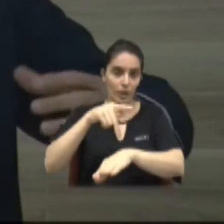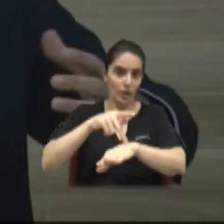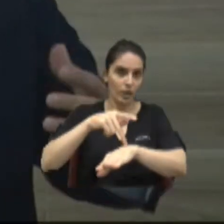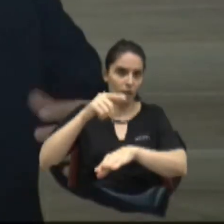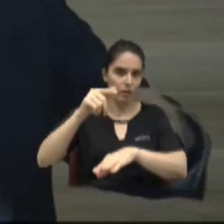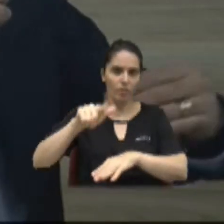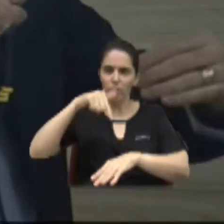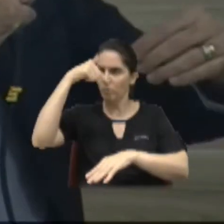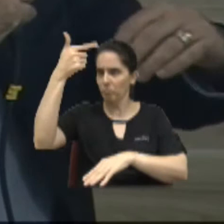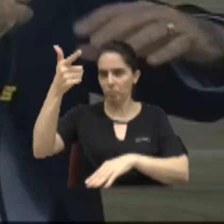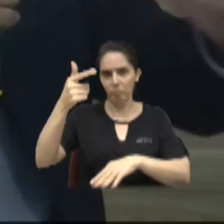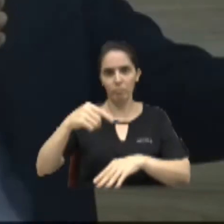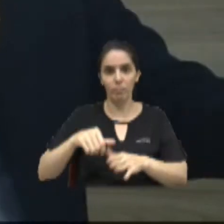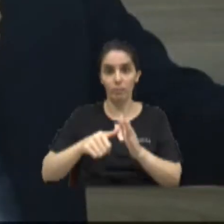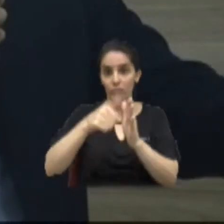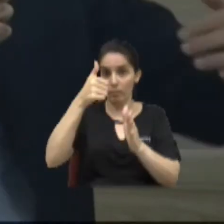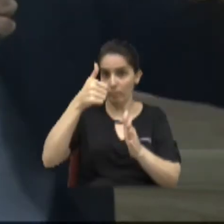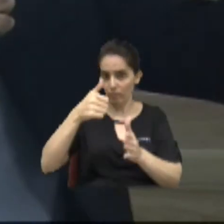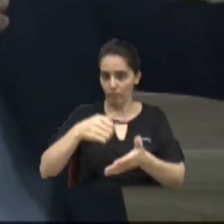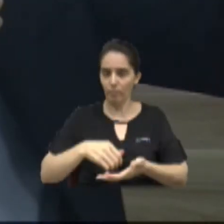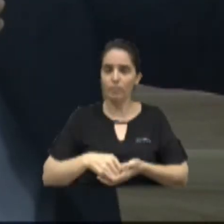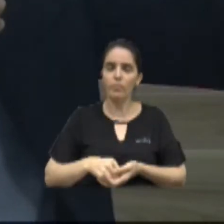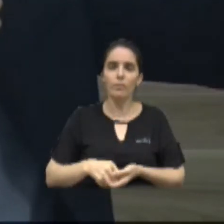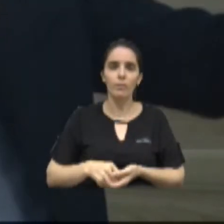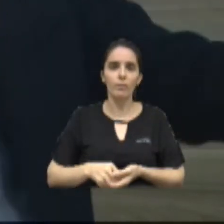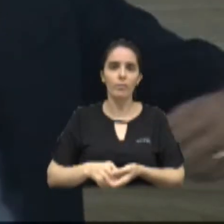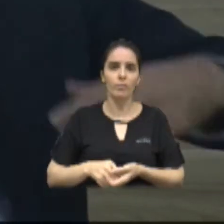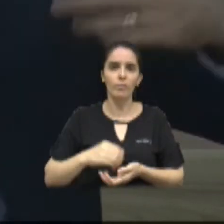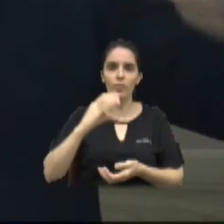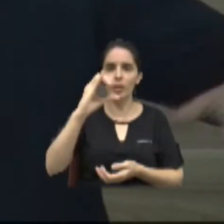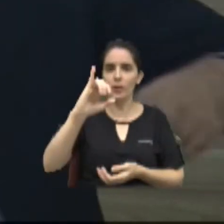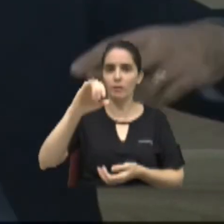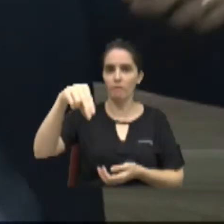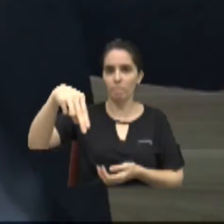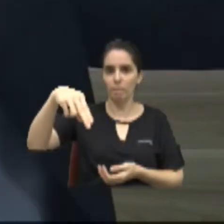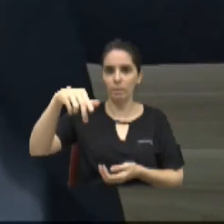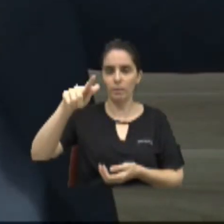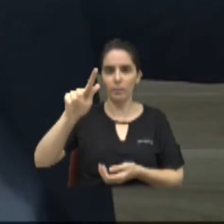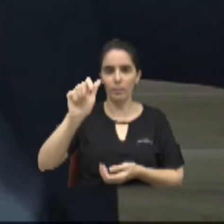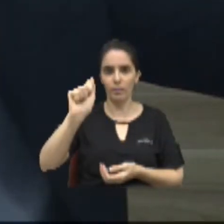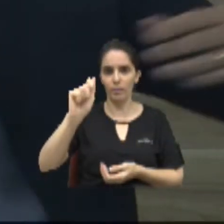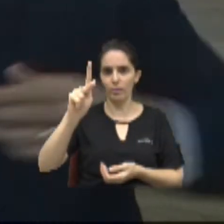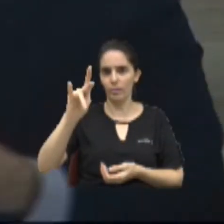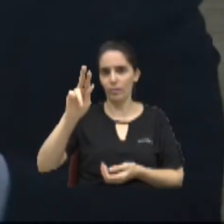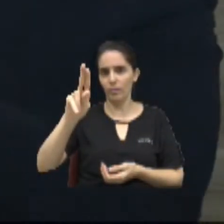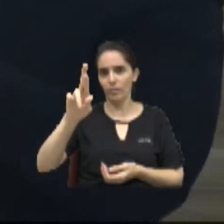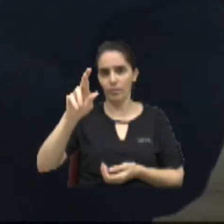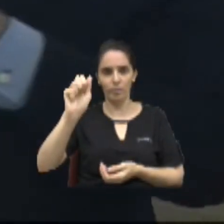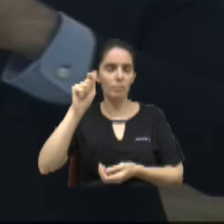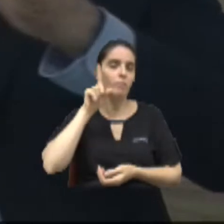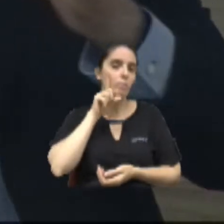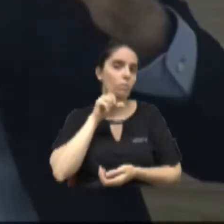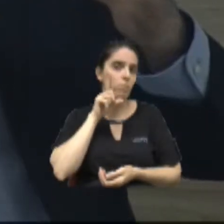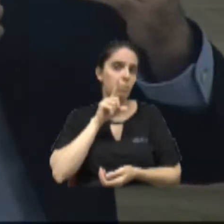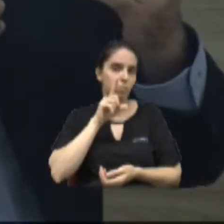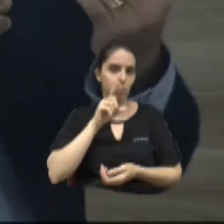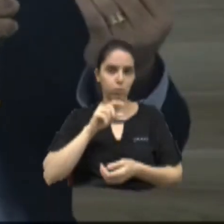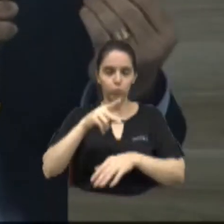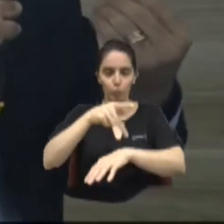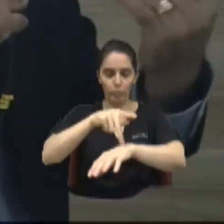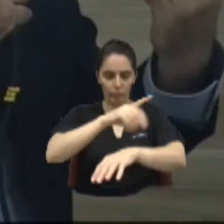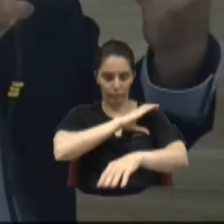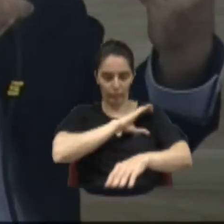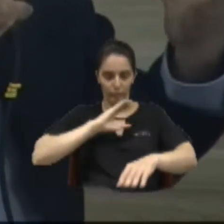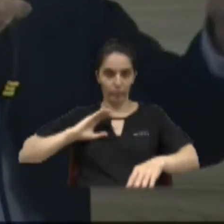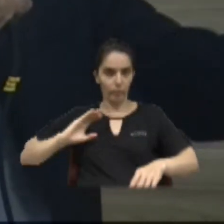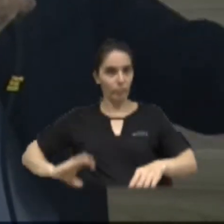pegar vários países, em vários lugares, Singapura, Dubai, Miami, Estados Unidos, China, vários lugares não